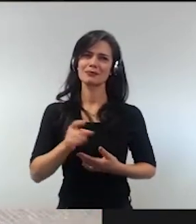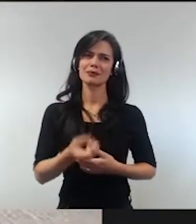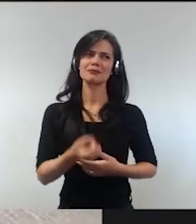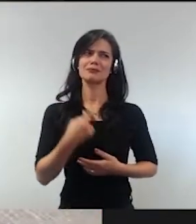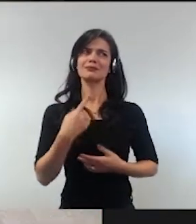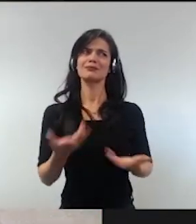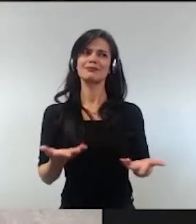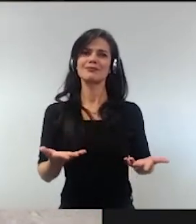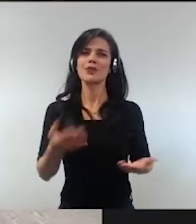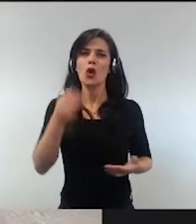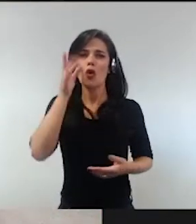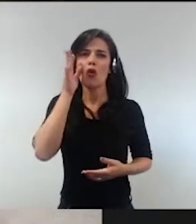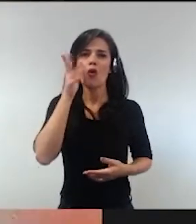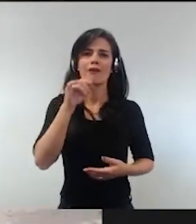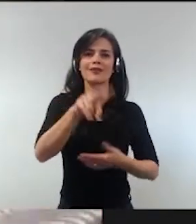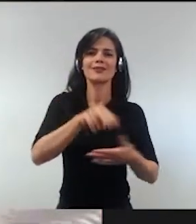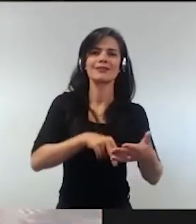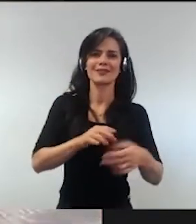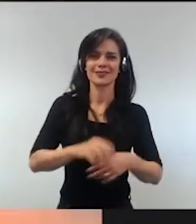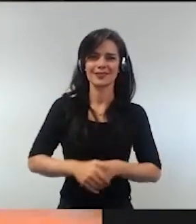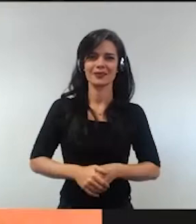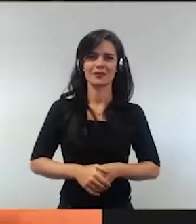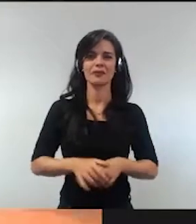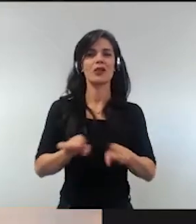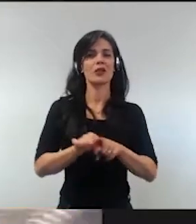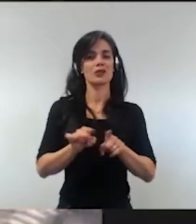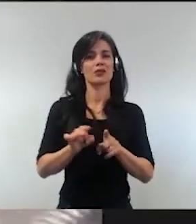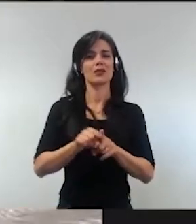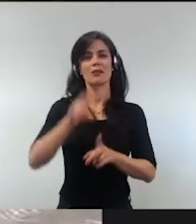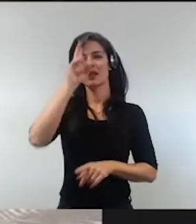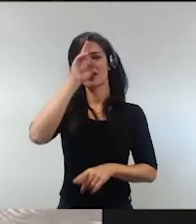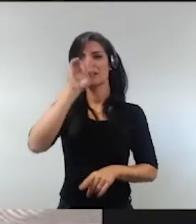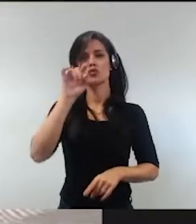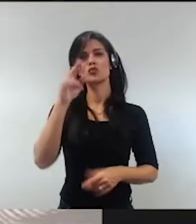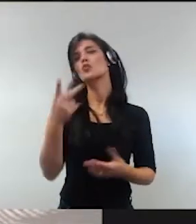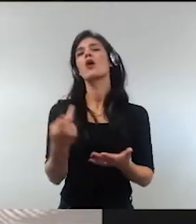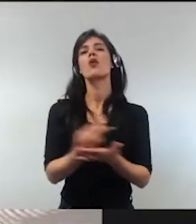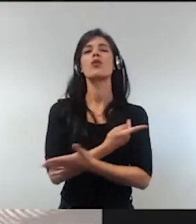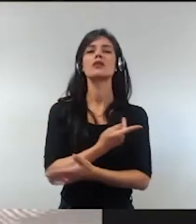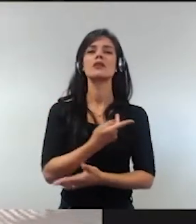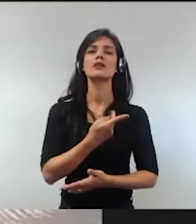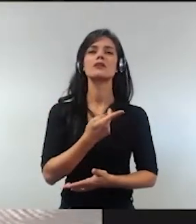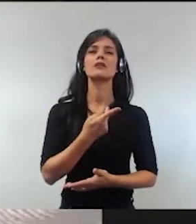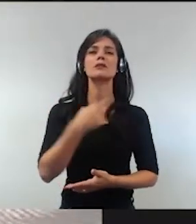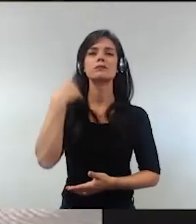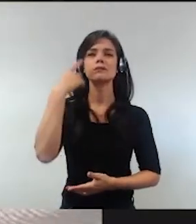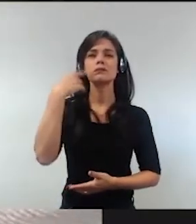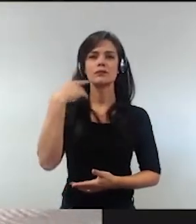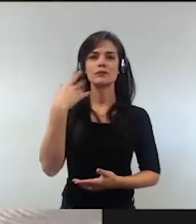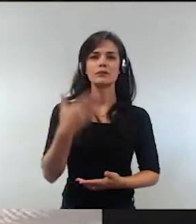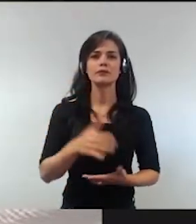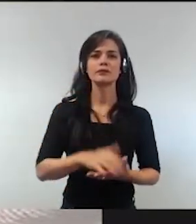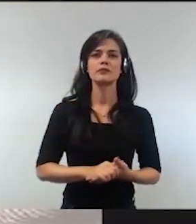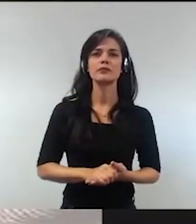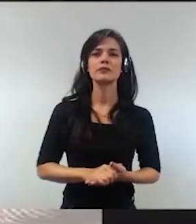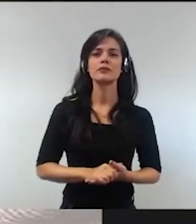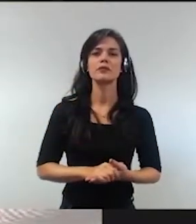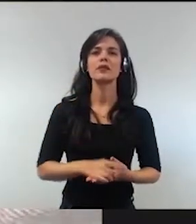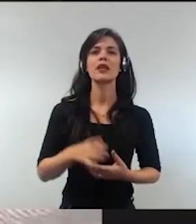fenômeno social jurídico do seu tempo, que é a realizada por Swift nas viagens de